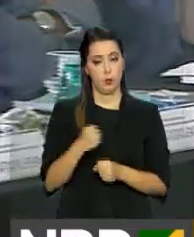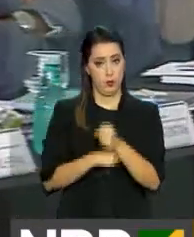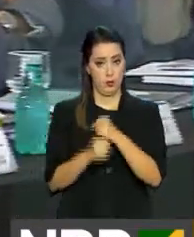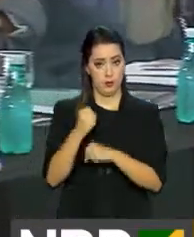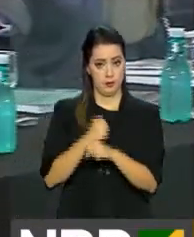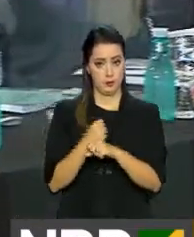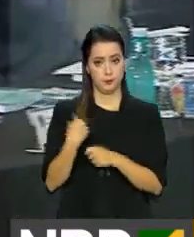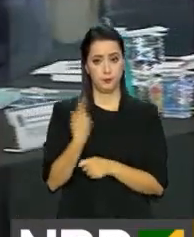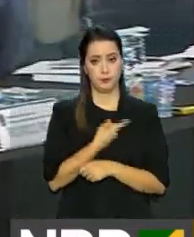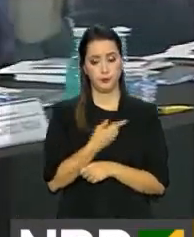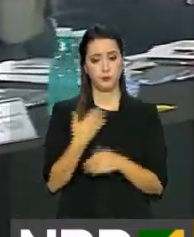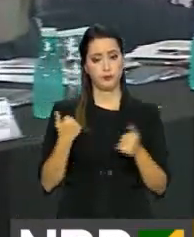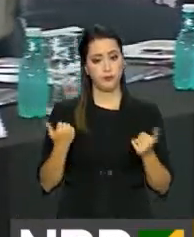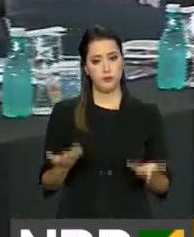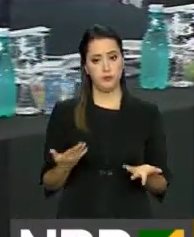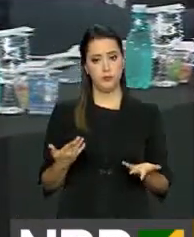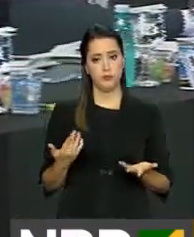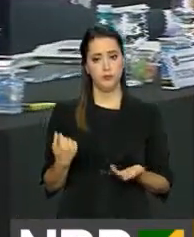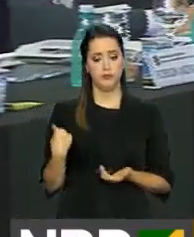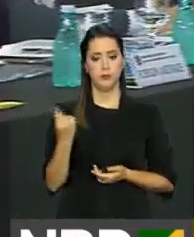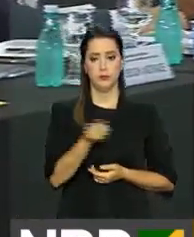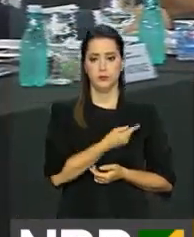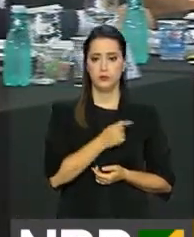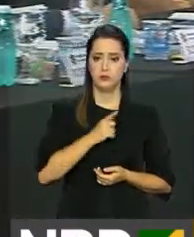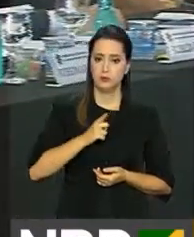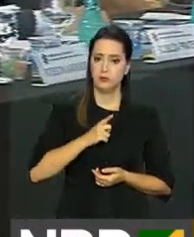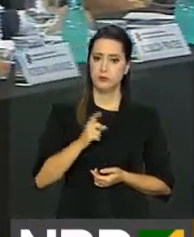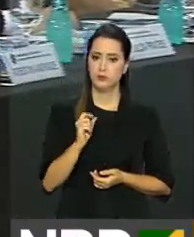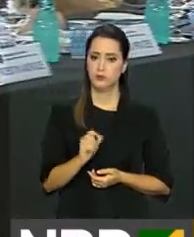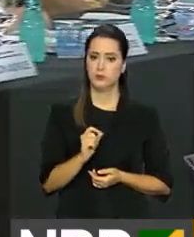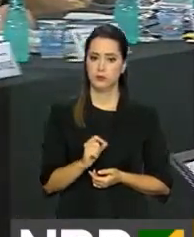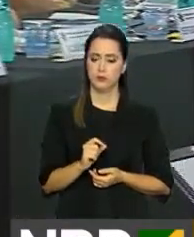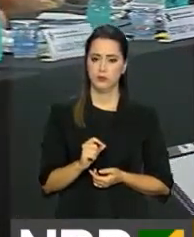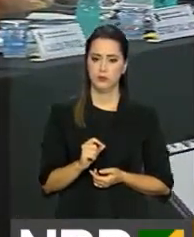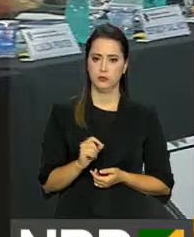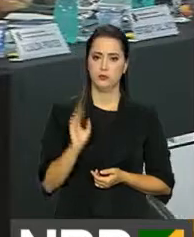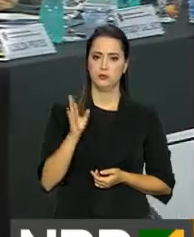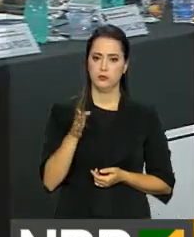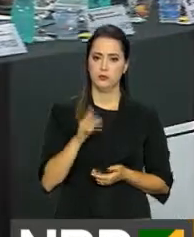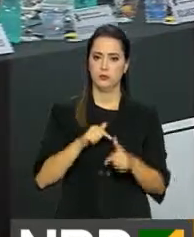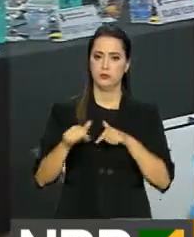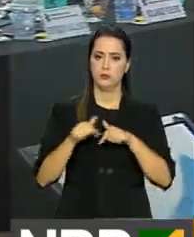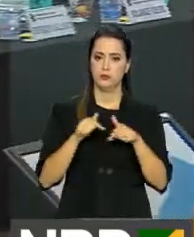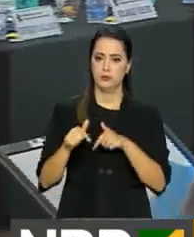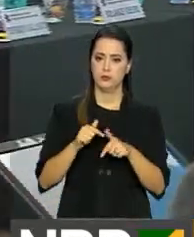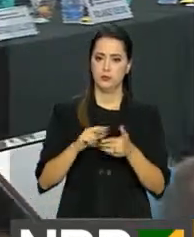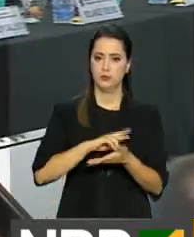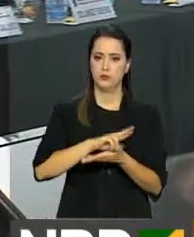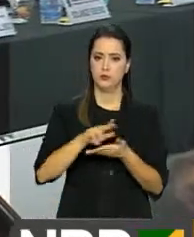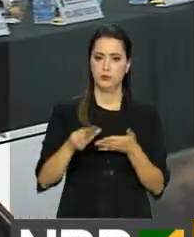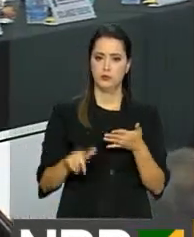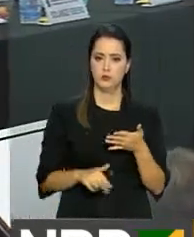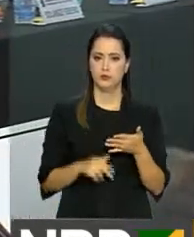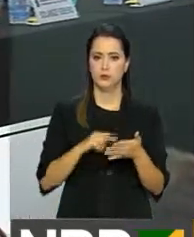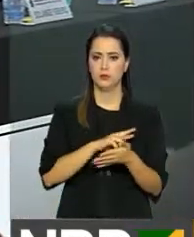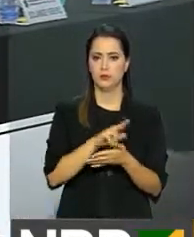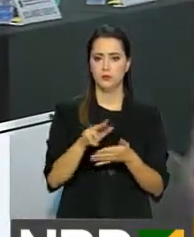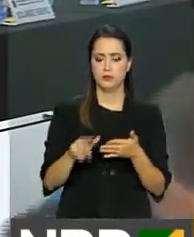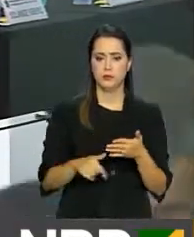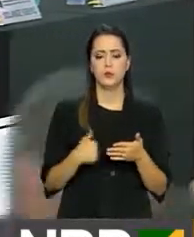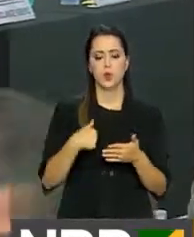passado não é portanto nós tivemos é restos digamos assim